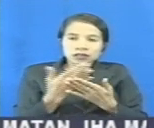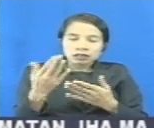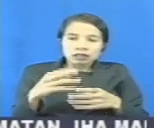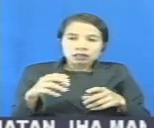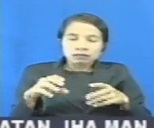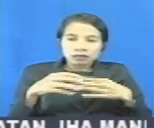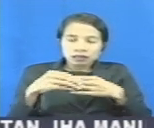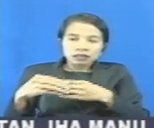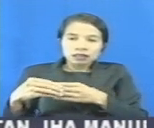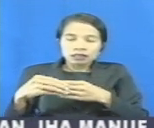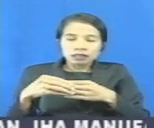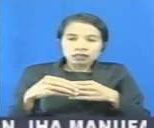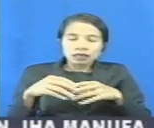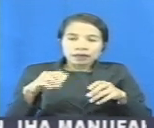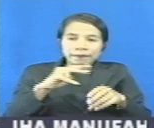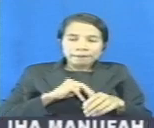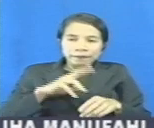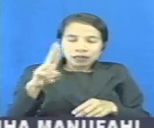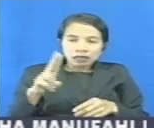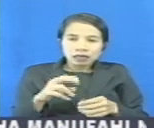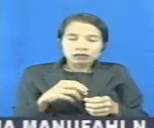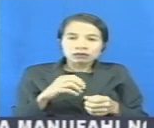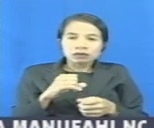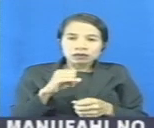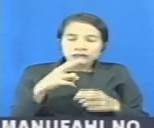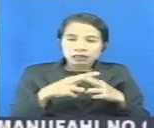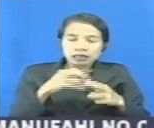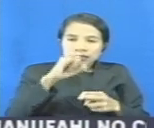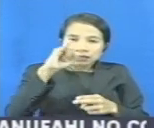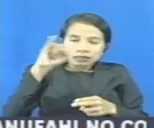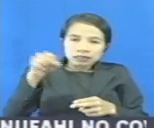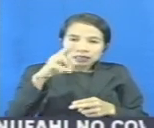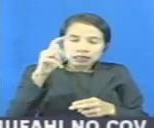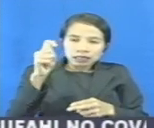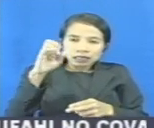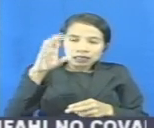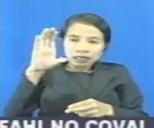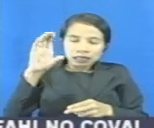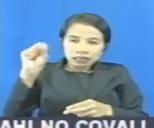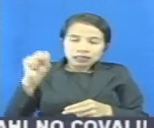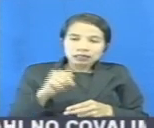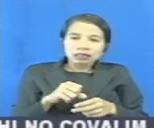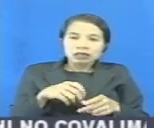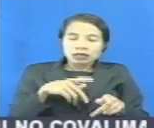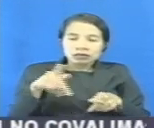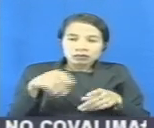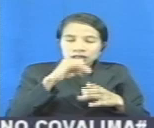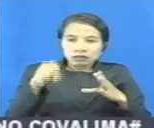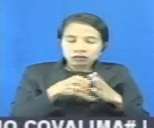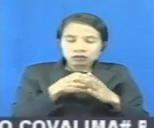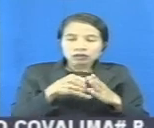autoridade local manleuana, o inicial ZTS, inclui CF Aldeia, no mo cidadão na Inualu Selu,